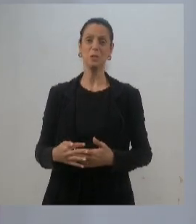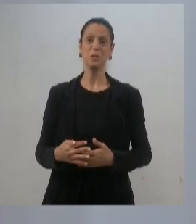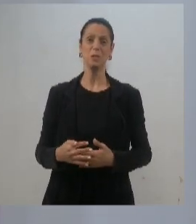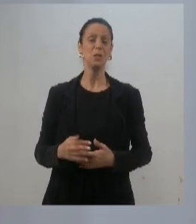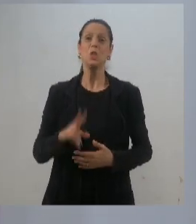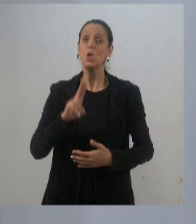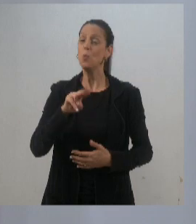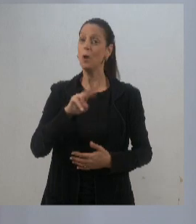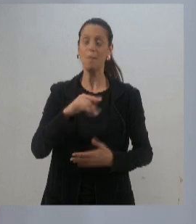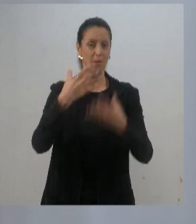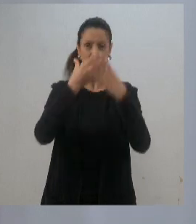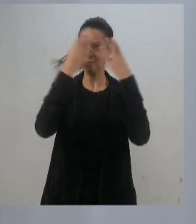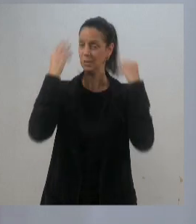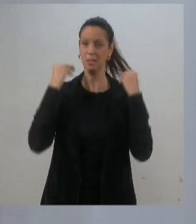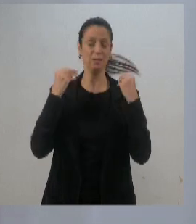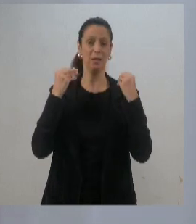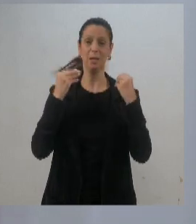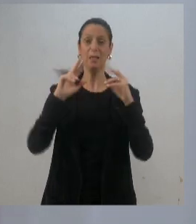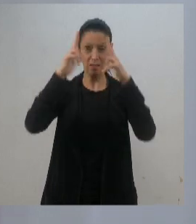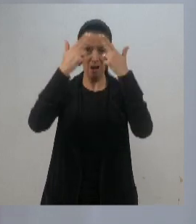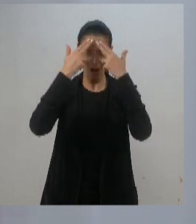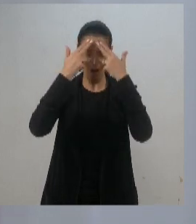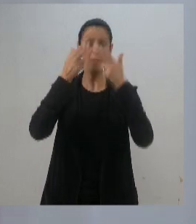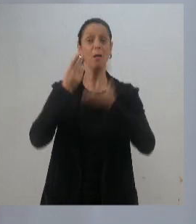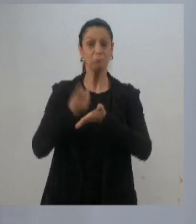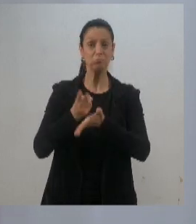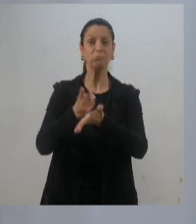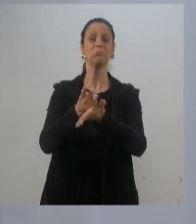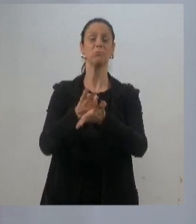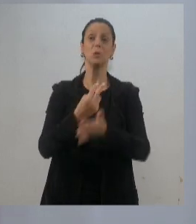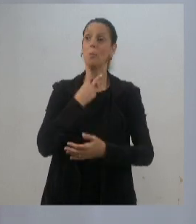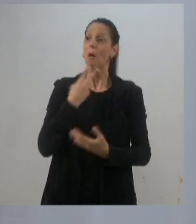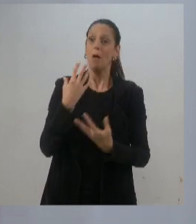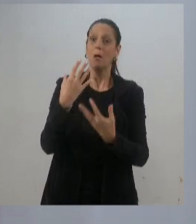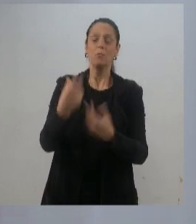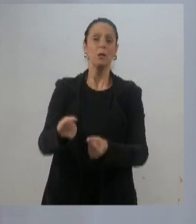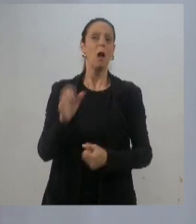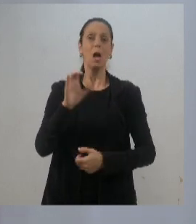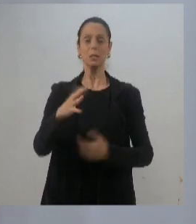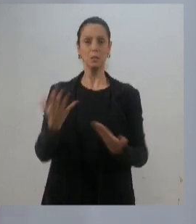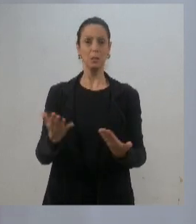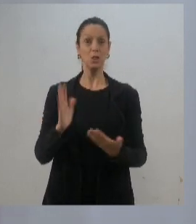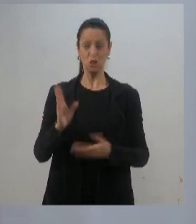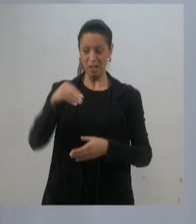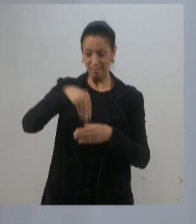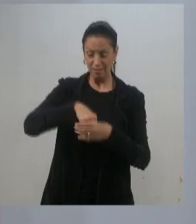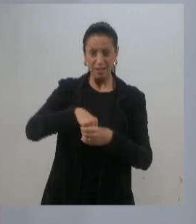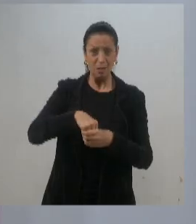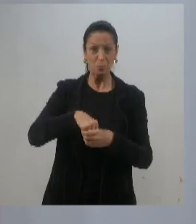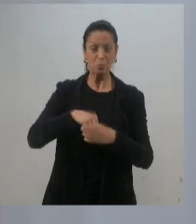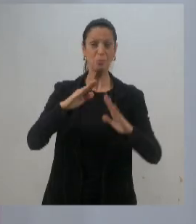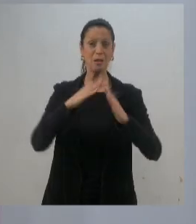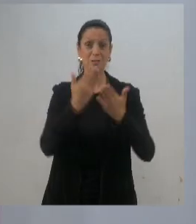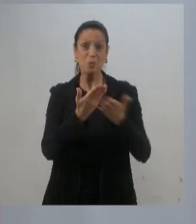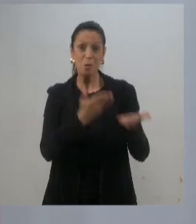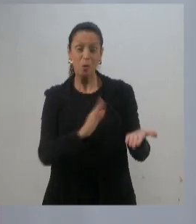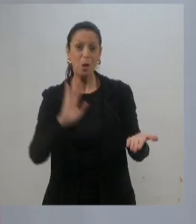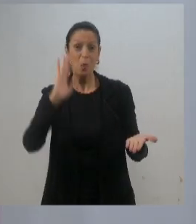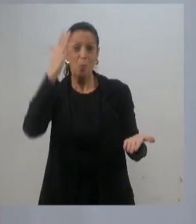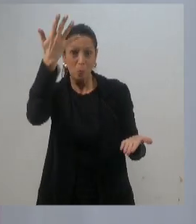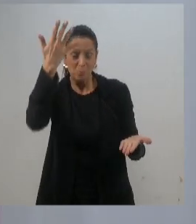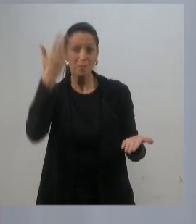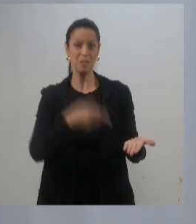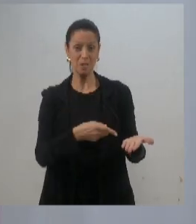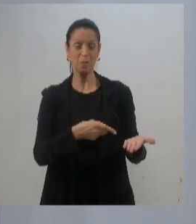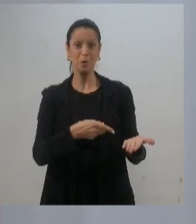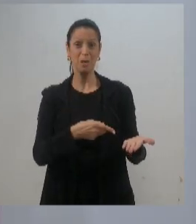será cicatrizada. E isso é inadmissível. Depois de tudo que vivemos, uma escola trata de morte como brincadeira. Aí você